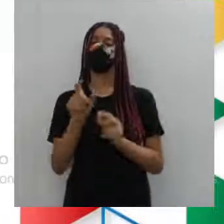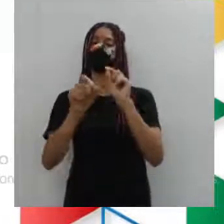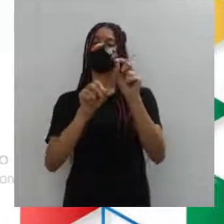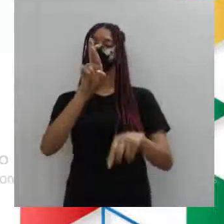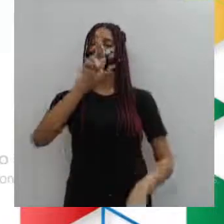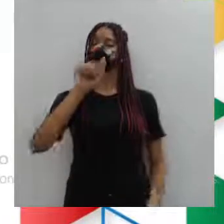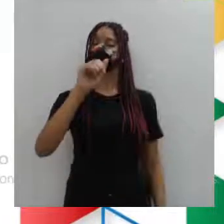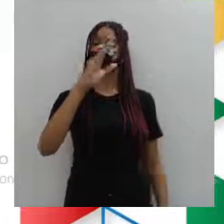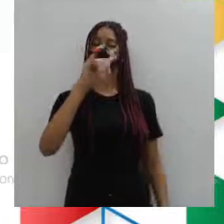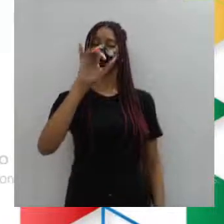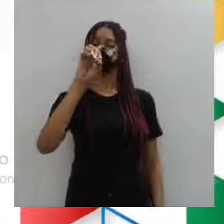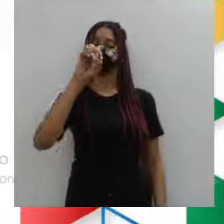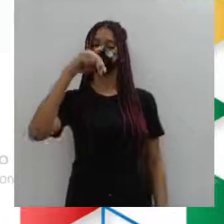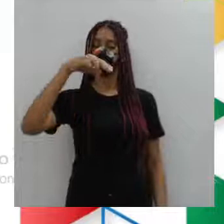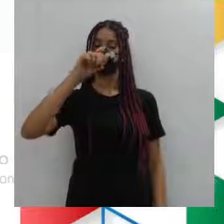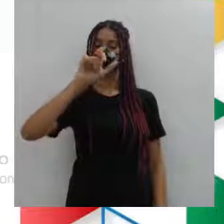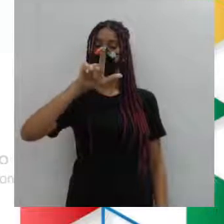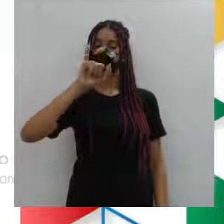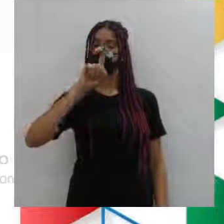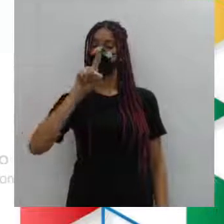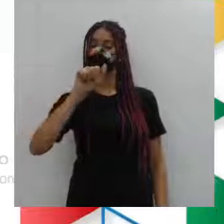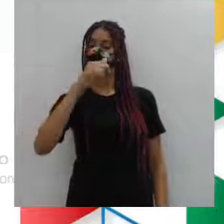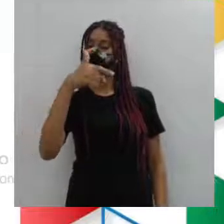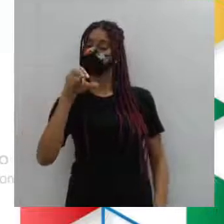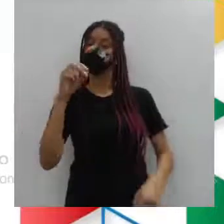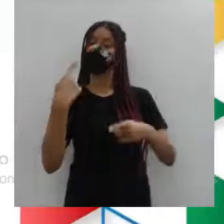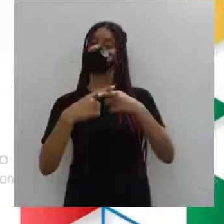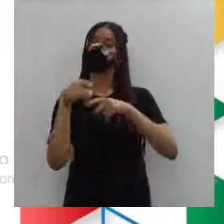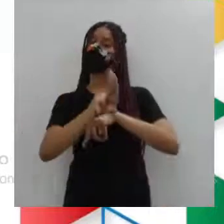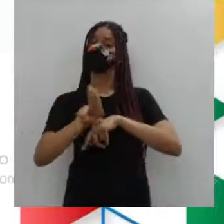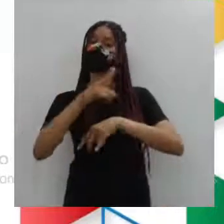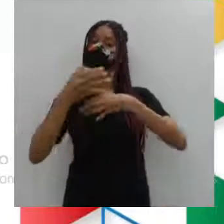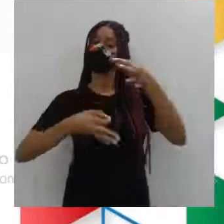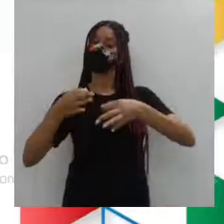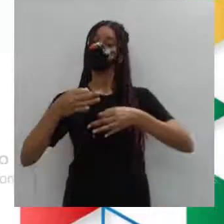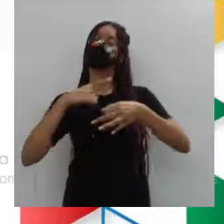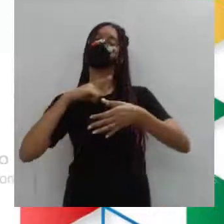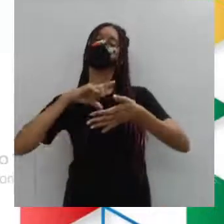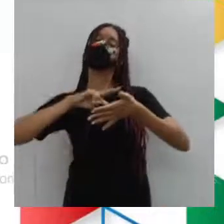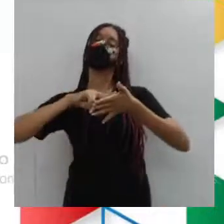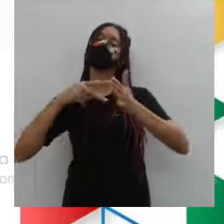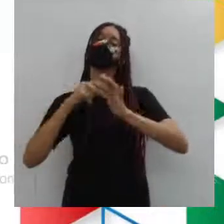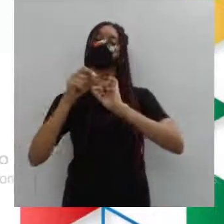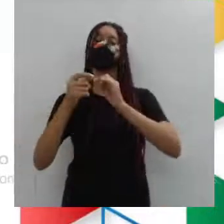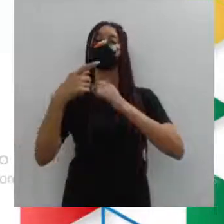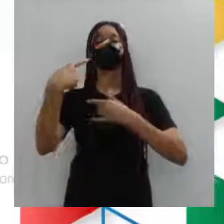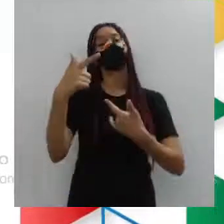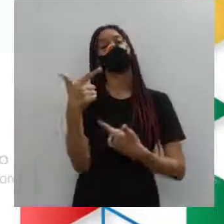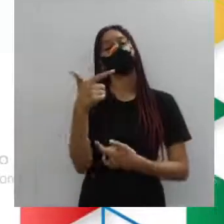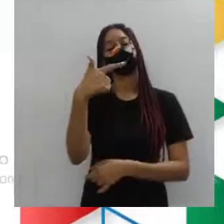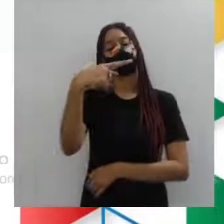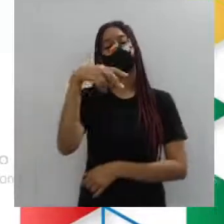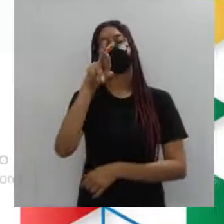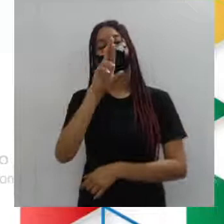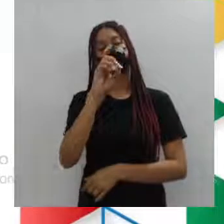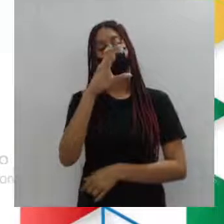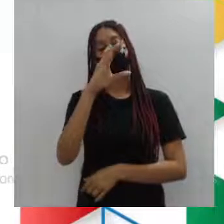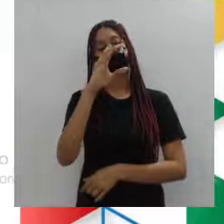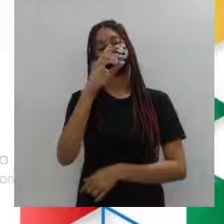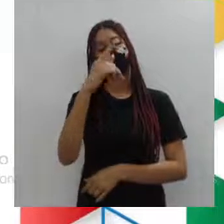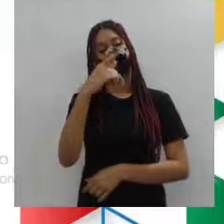racionalização. A racionalização ela é utilizada justamente porque eu não consigo dar proporcionalidade com o número irracional, porque ele